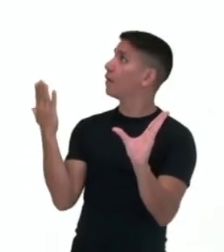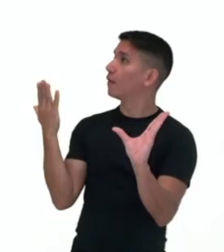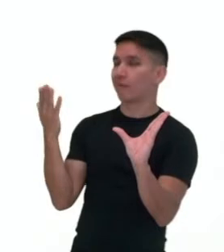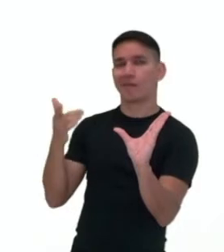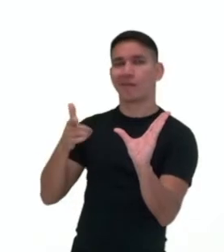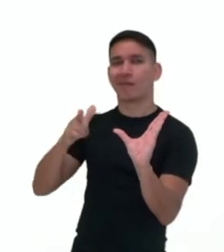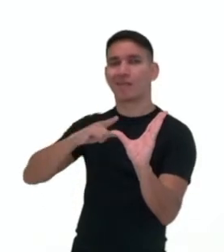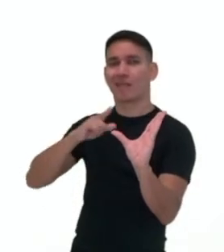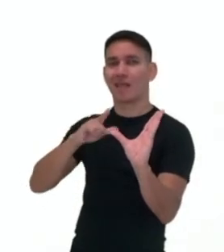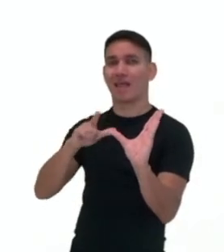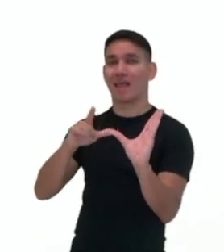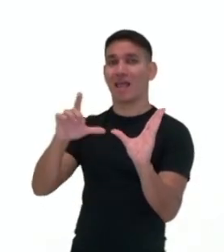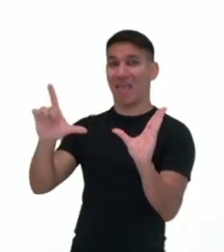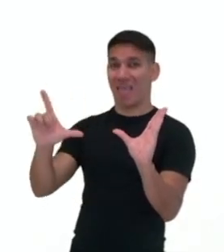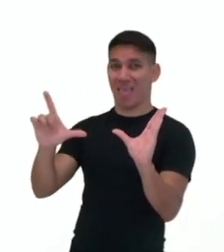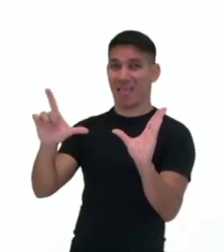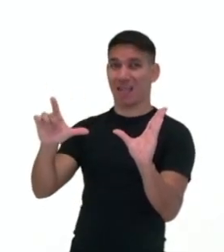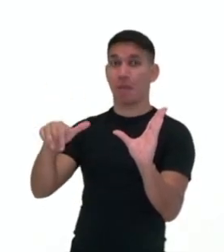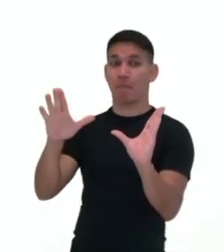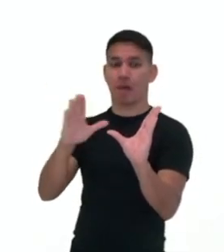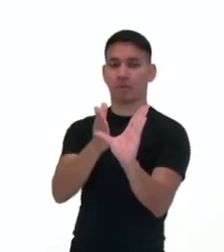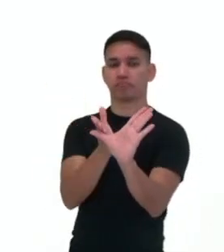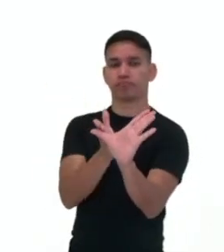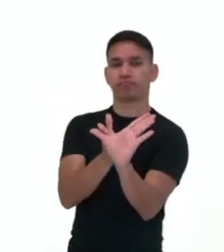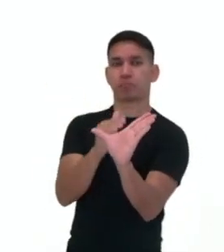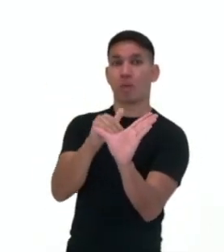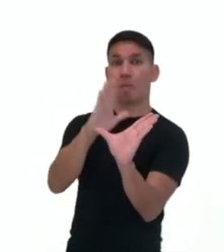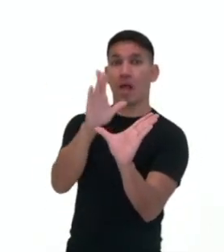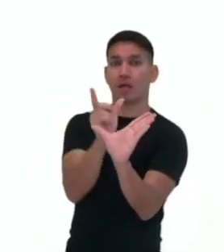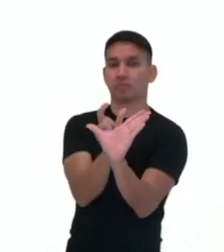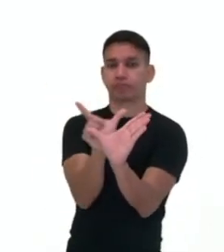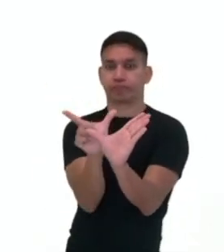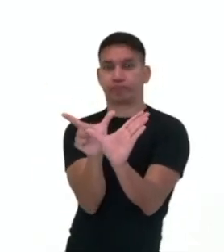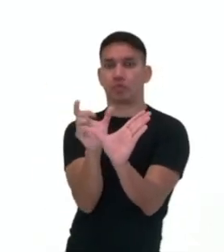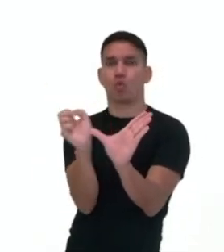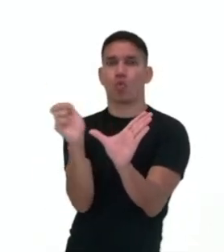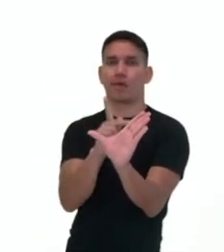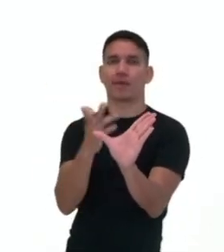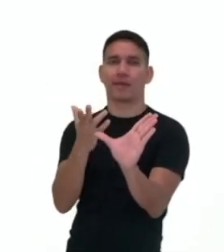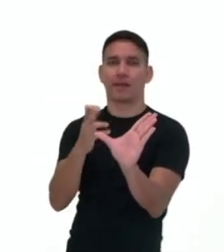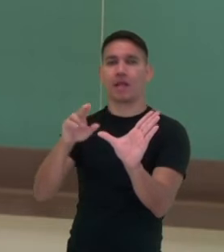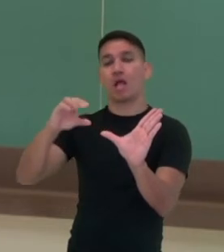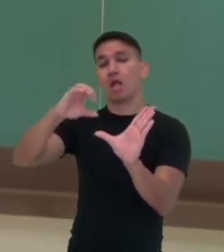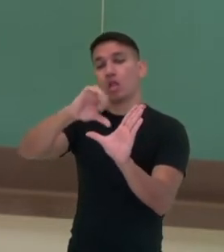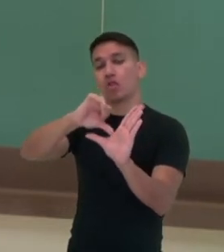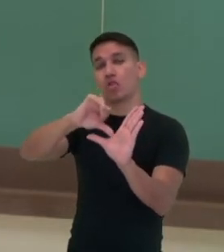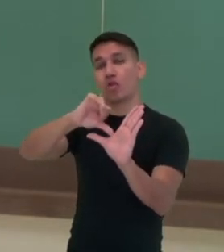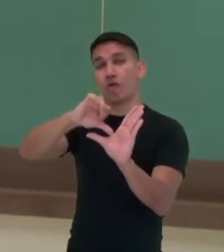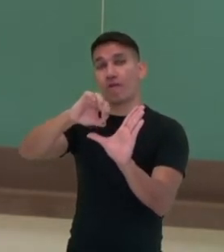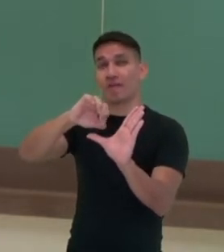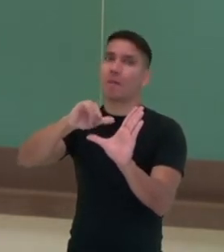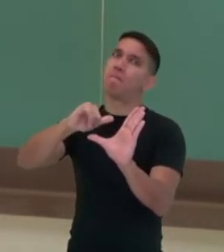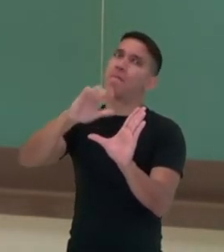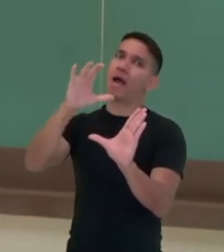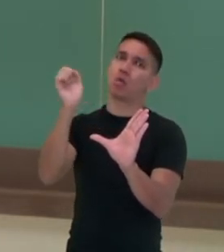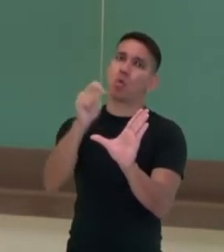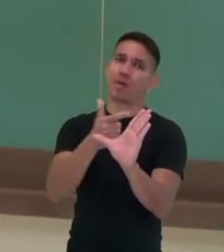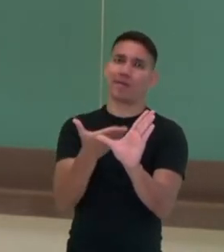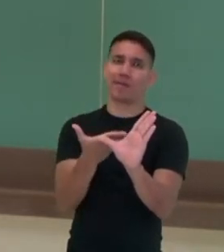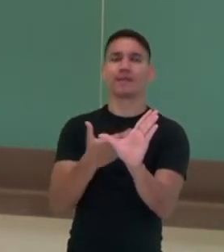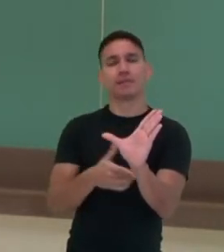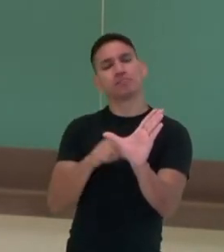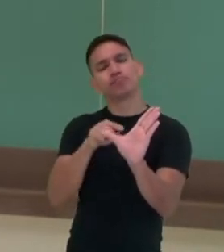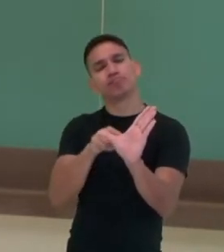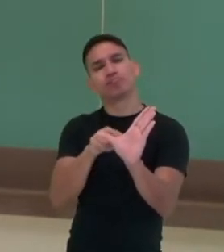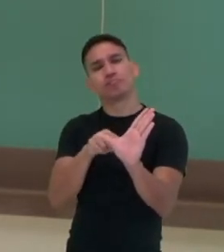aquele Lzinho, ele é mais abertinho, né? Ó, tá vendo? Então, ele forma um ângulo maior. 90, então ele forma um ângulozinho maior do